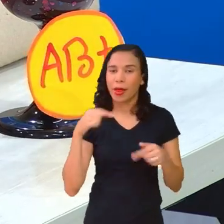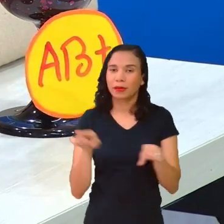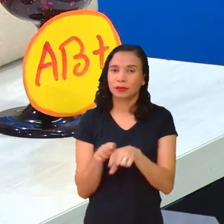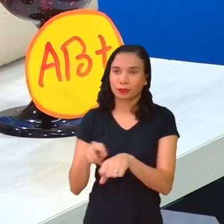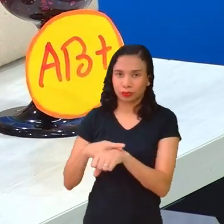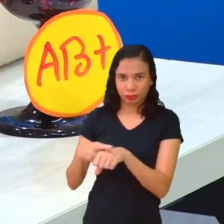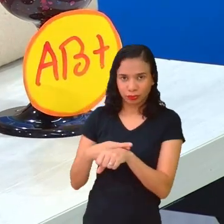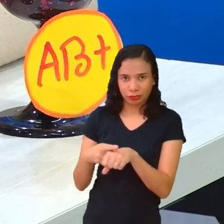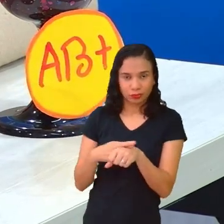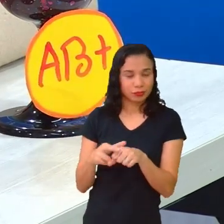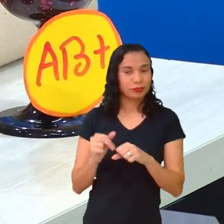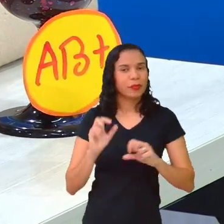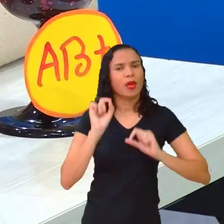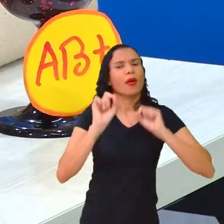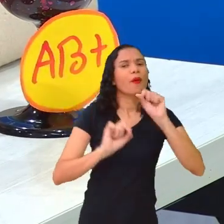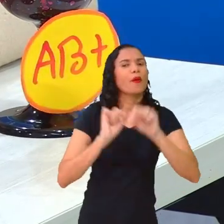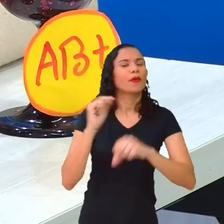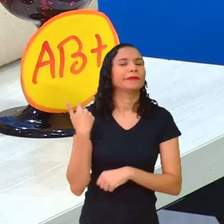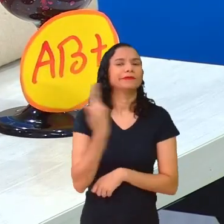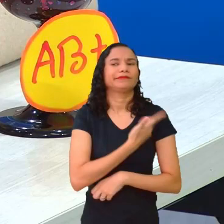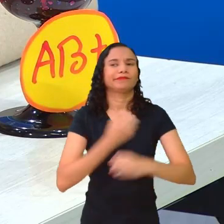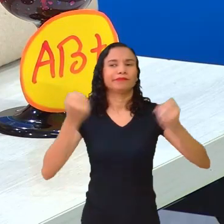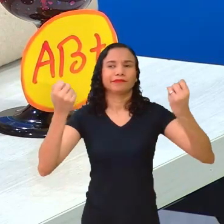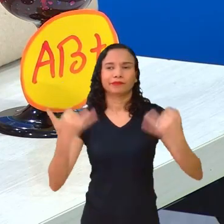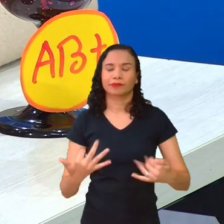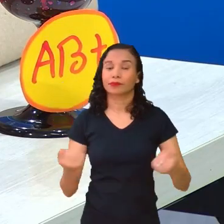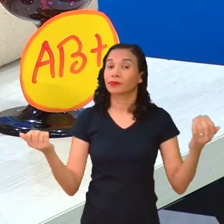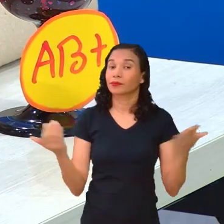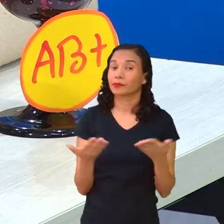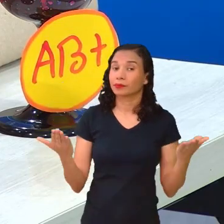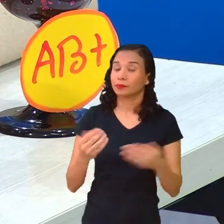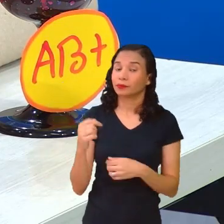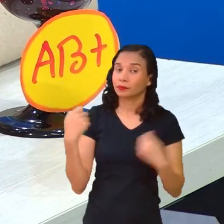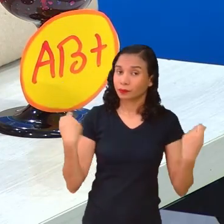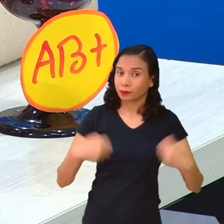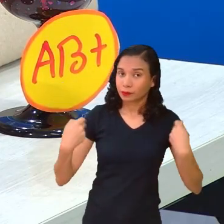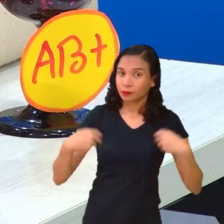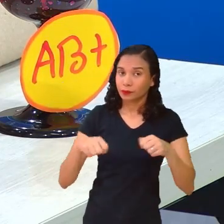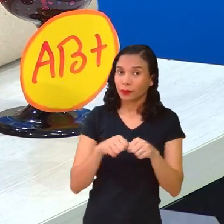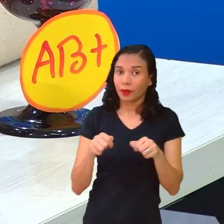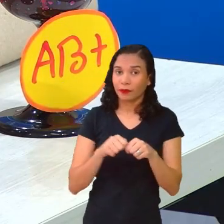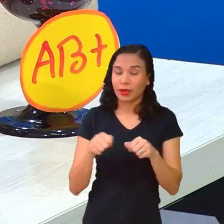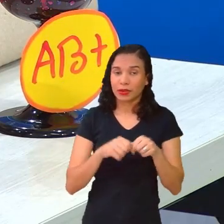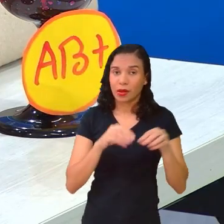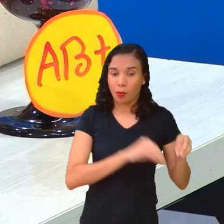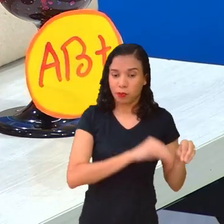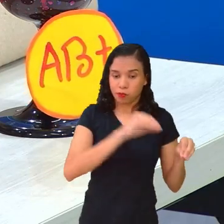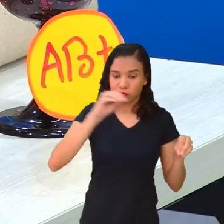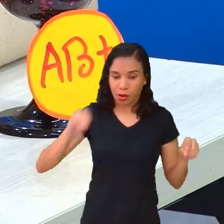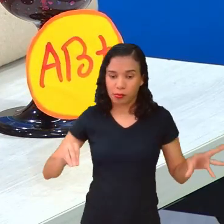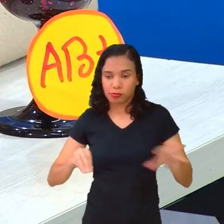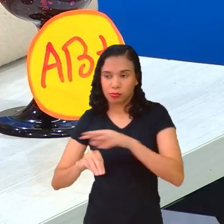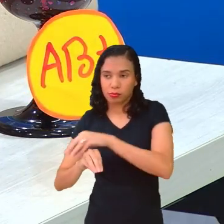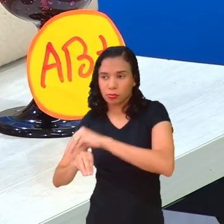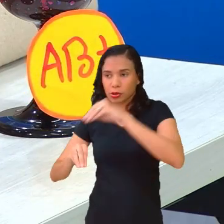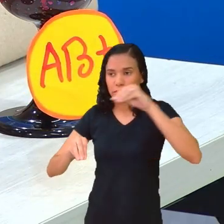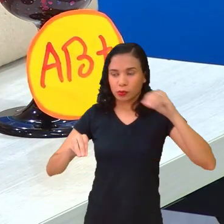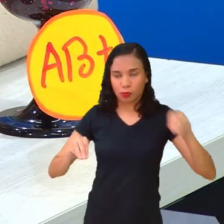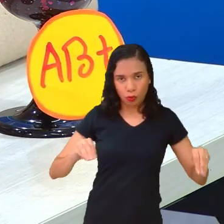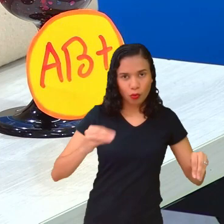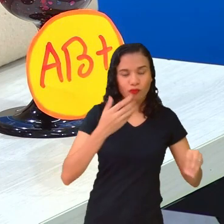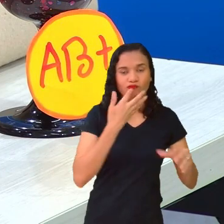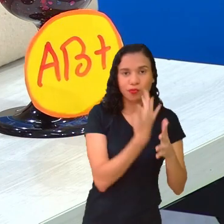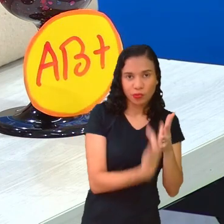e a tinta roxa. E o que a gente vai falar agora é que a gente vai ter que fazer uma transfusão, pegar o